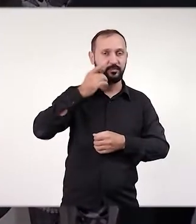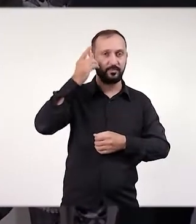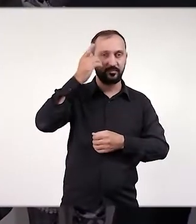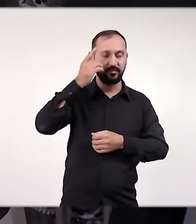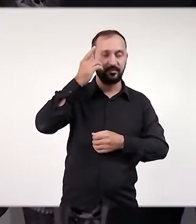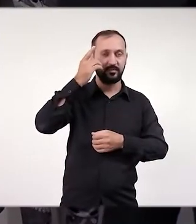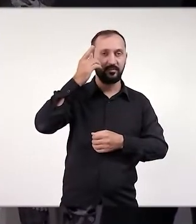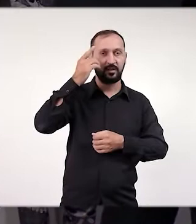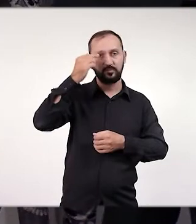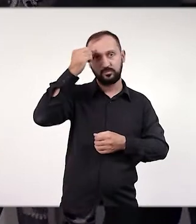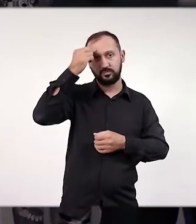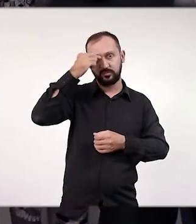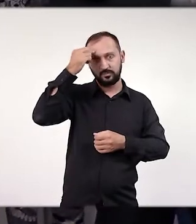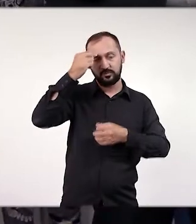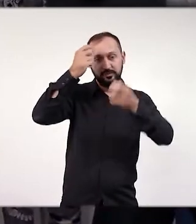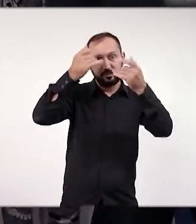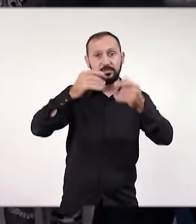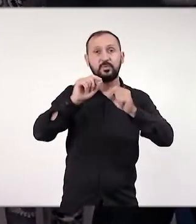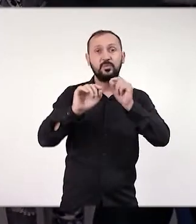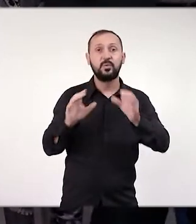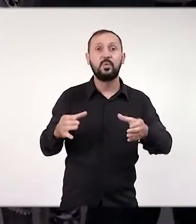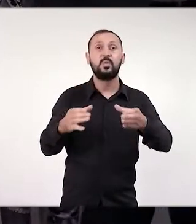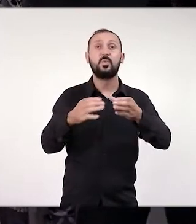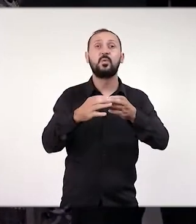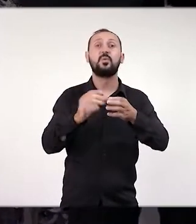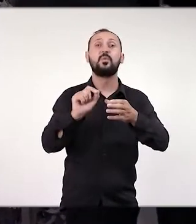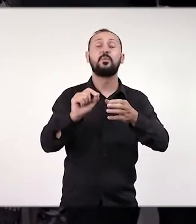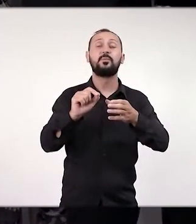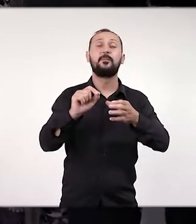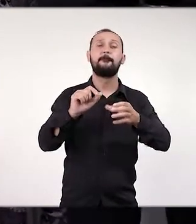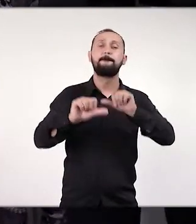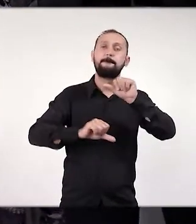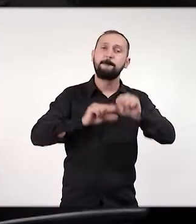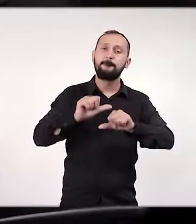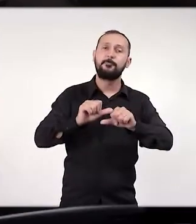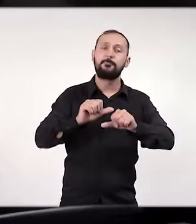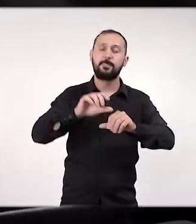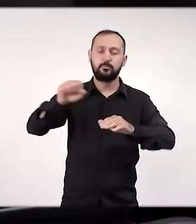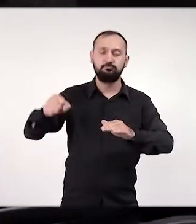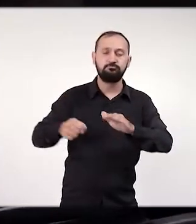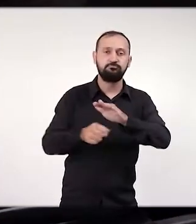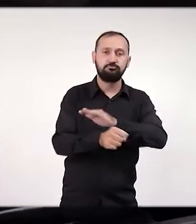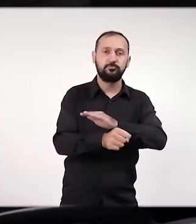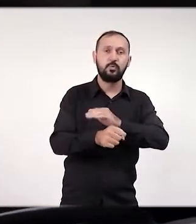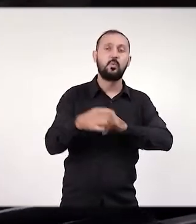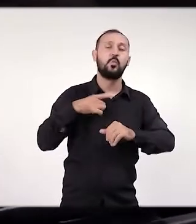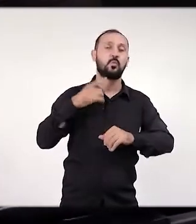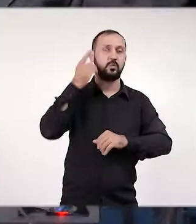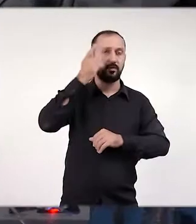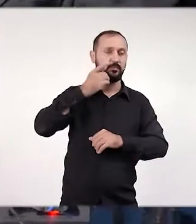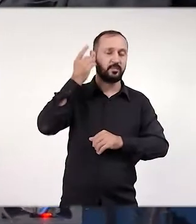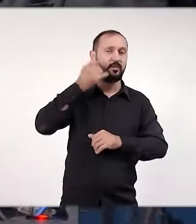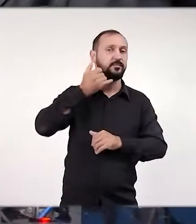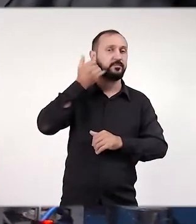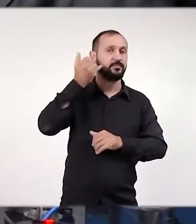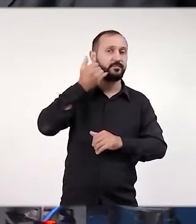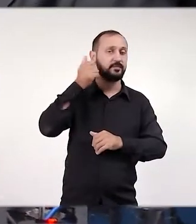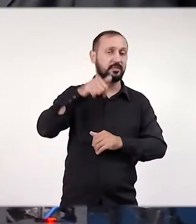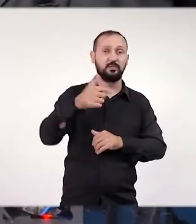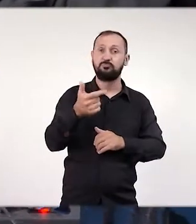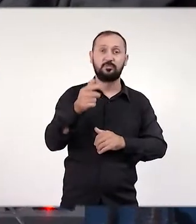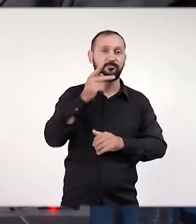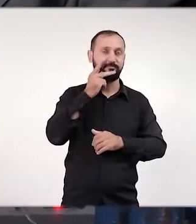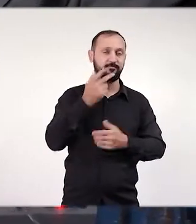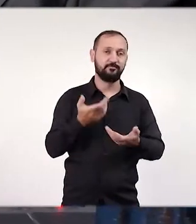deputado Londres Machado, PSD, informou que o bloco liderado por ele passa a contar com mais um membro, o deputado